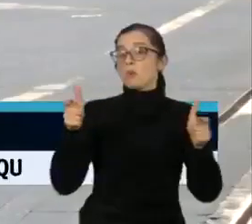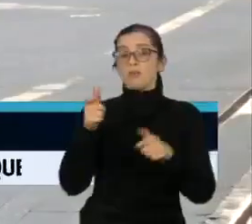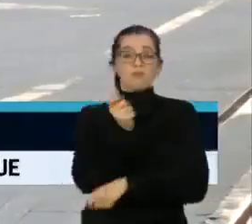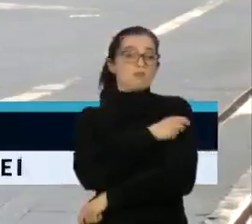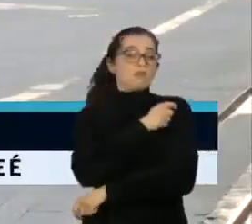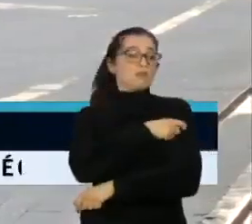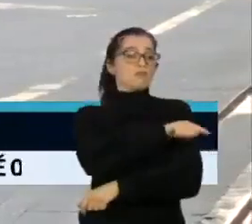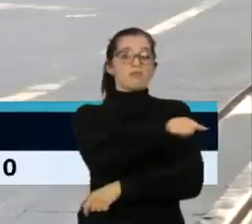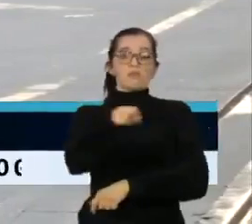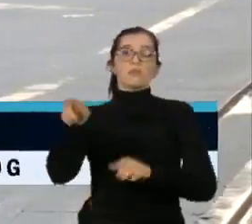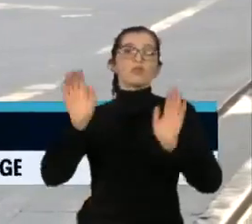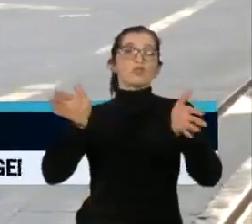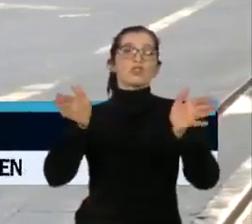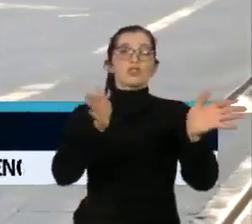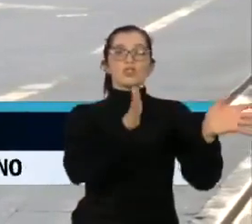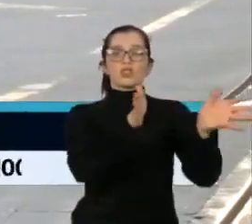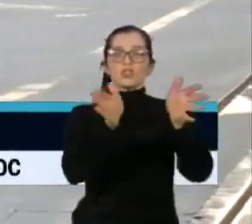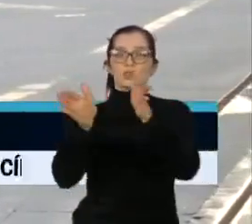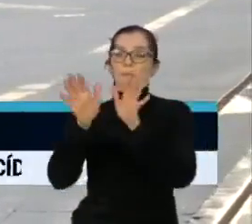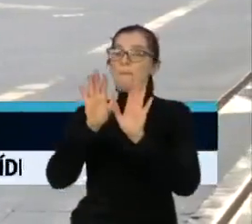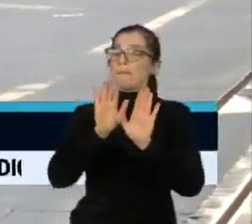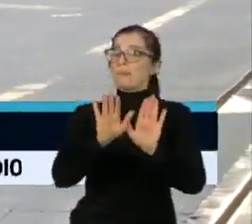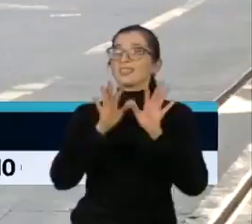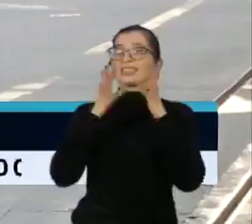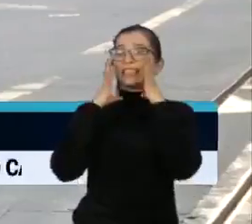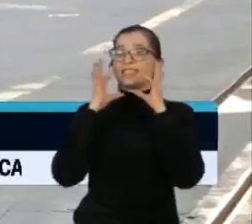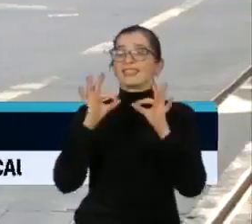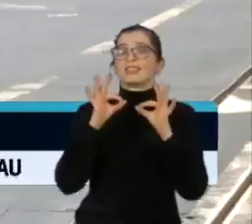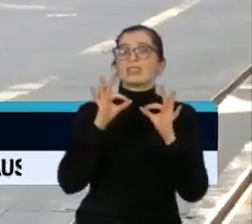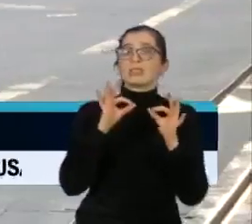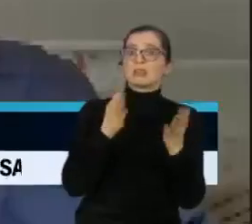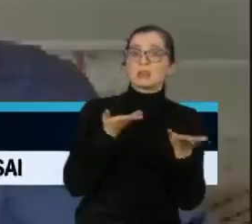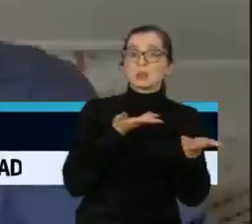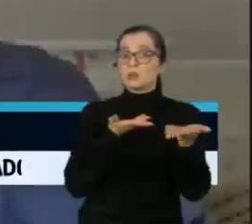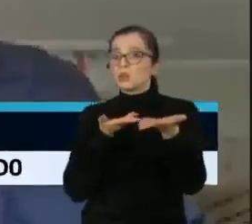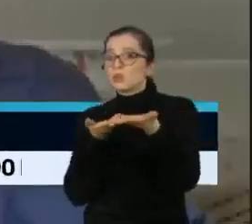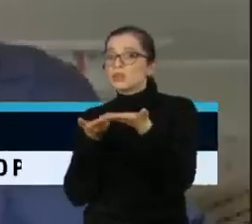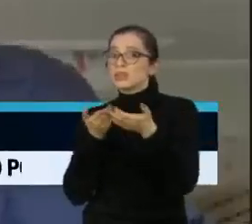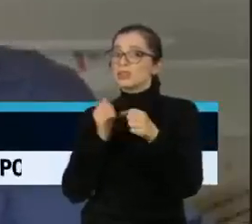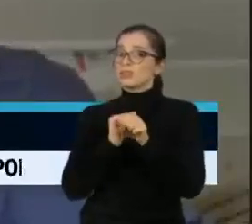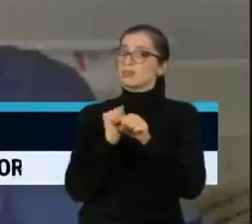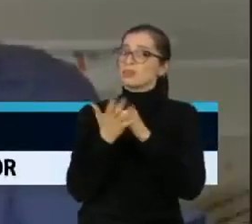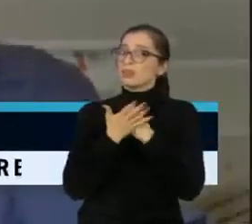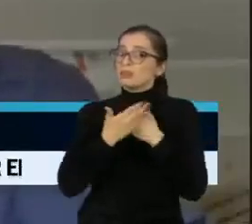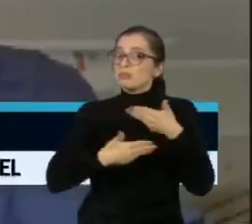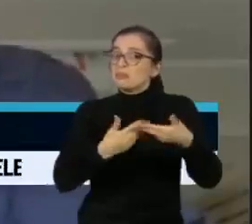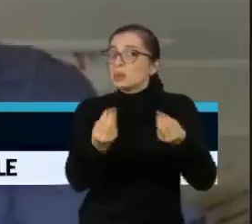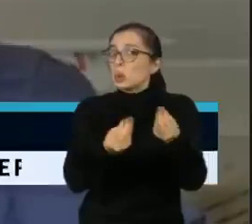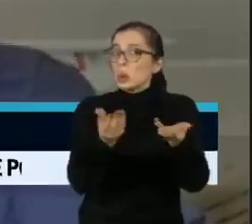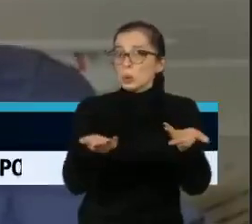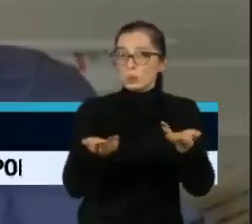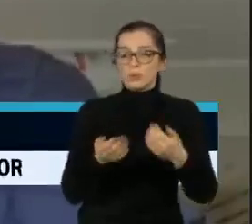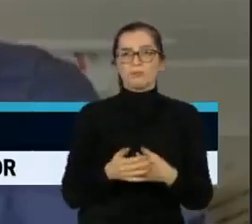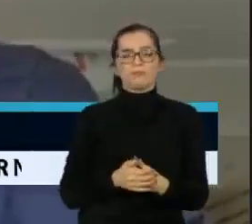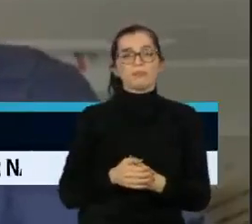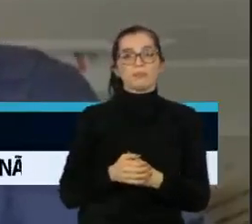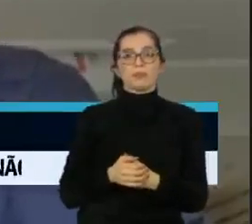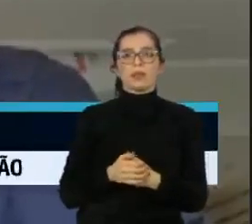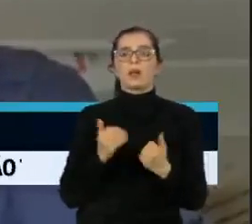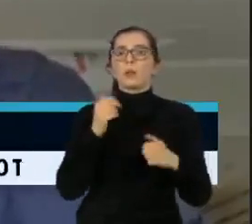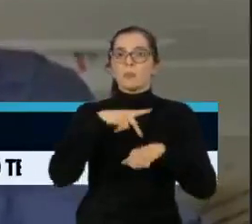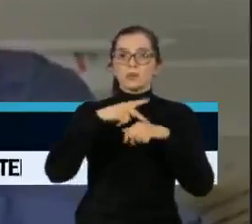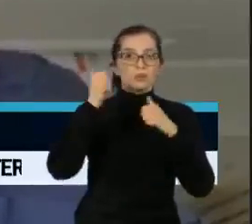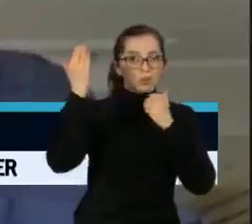população vacinada é preciso aprender a conviver com o novo coronavírus eu acho que assim que os outros países devem e